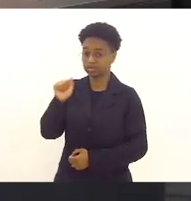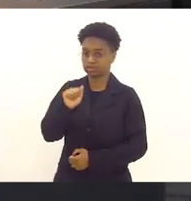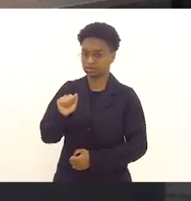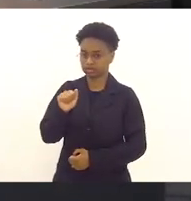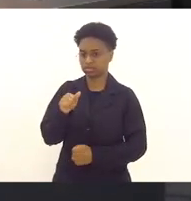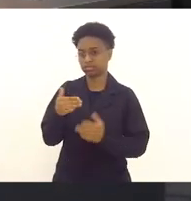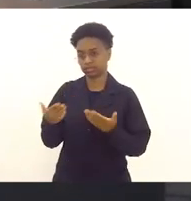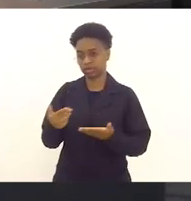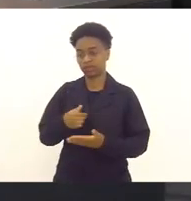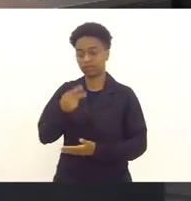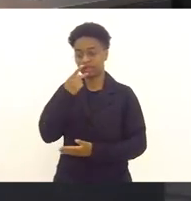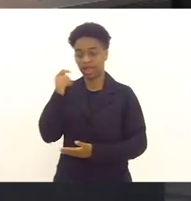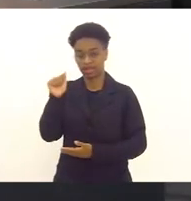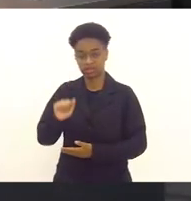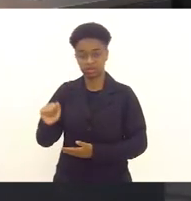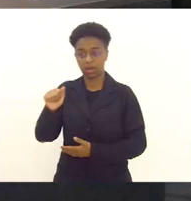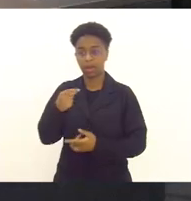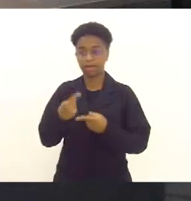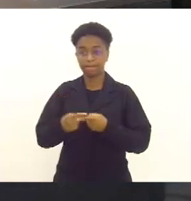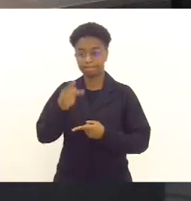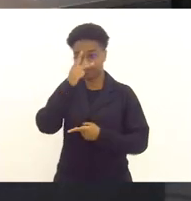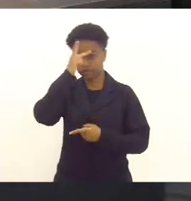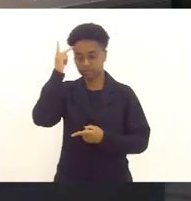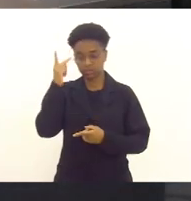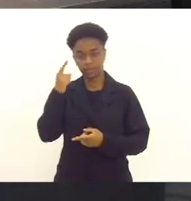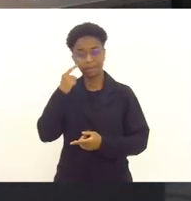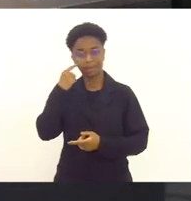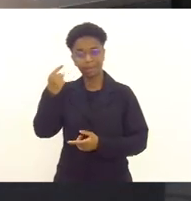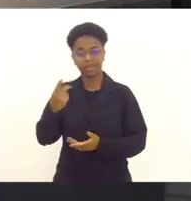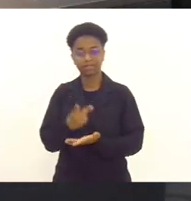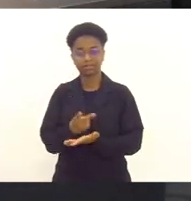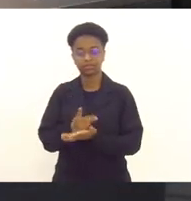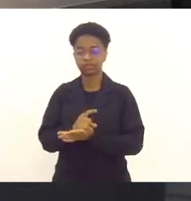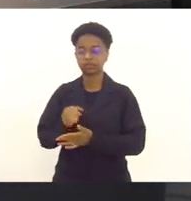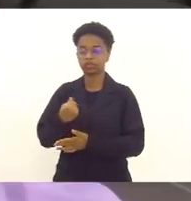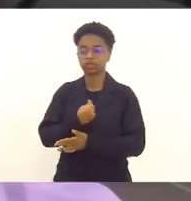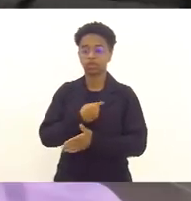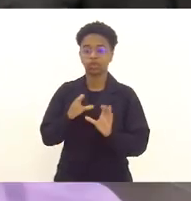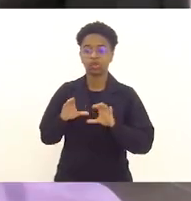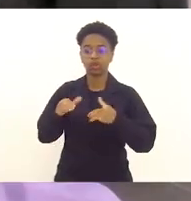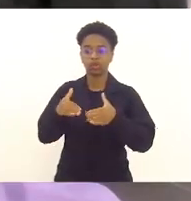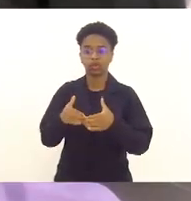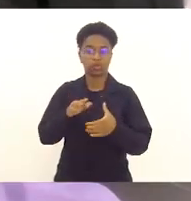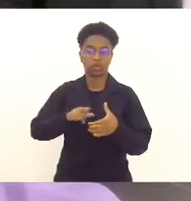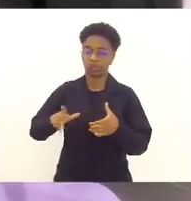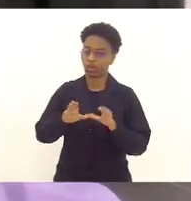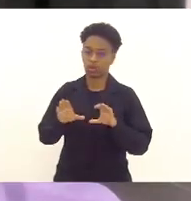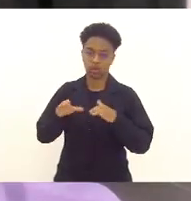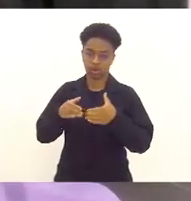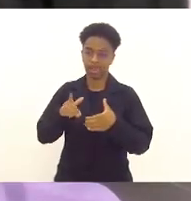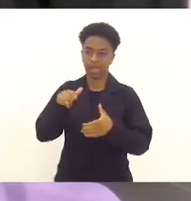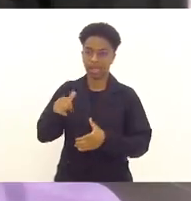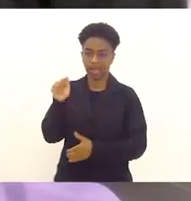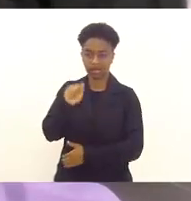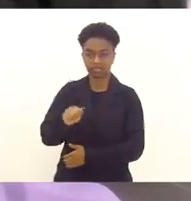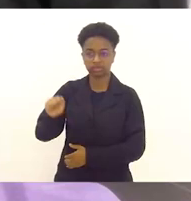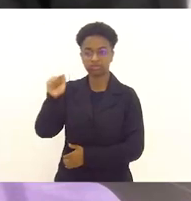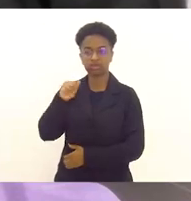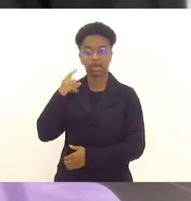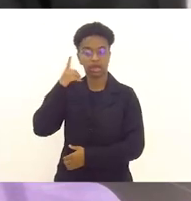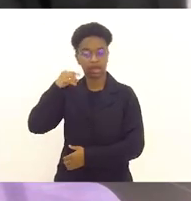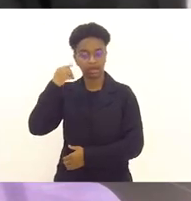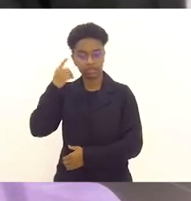eu até falei Associação porque as pessoas têm essa ideia de que a gente sempre é um coletivo a gente não é um coletivo a gente é uma Associação de